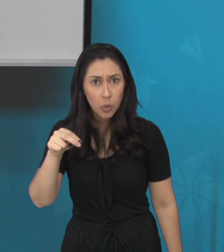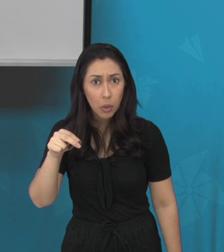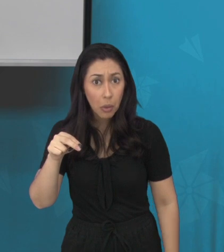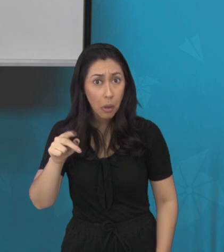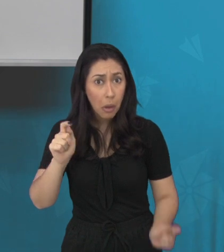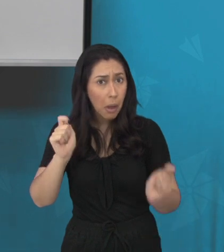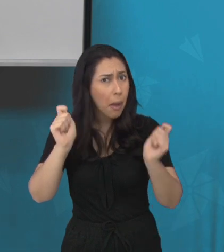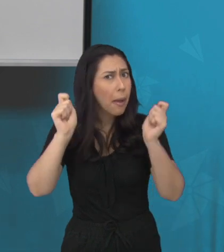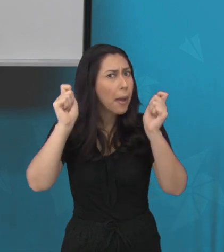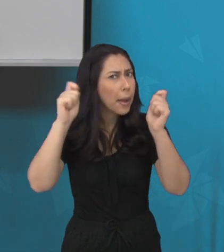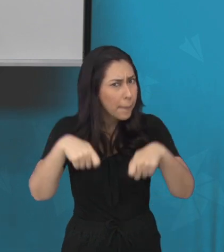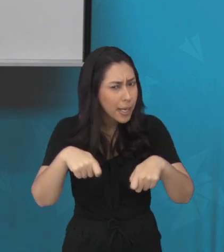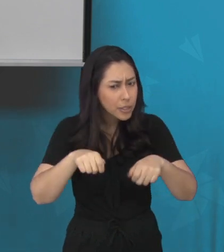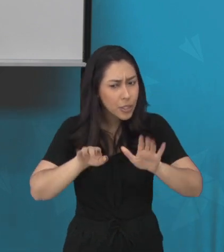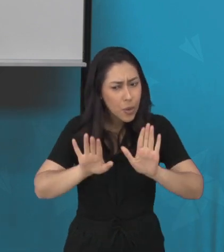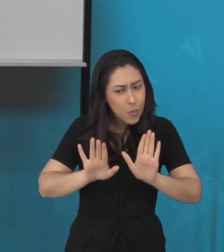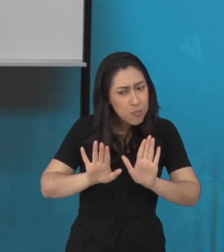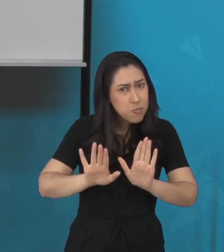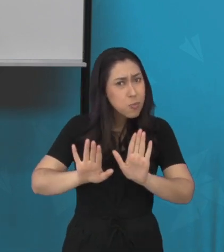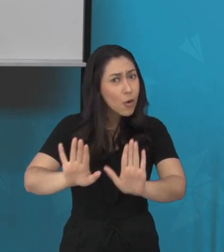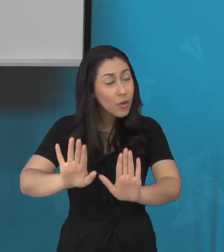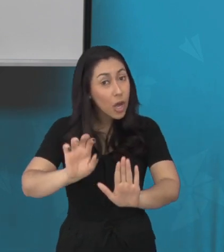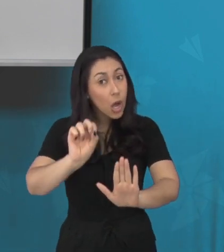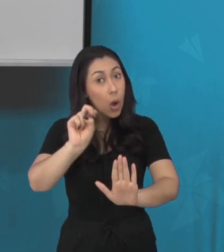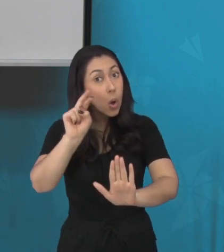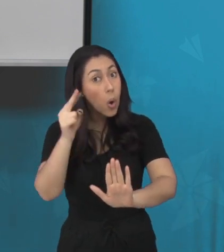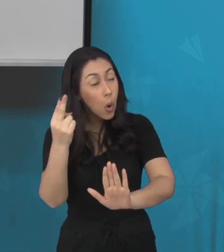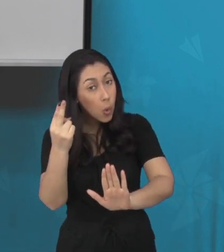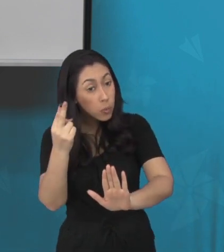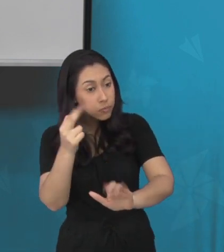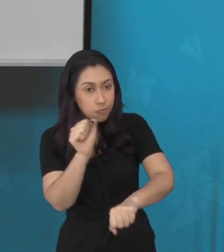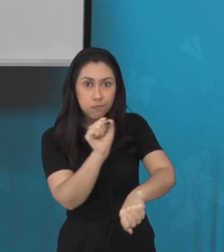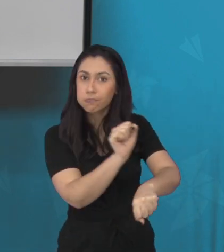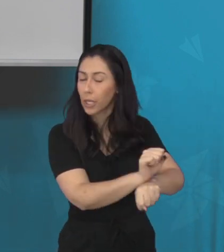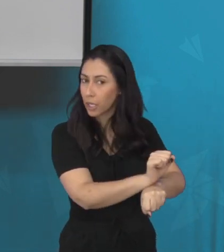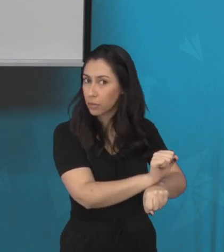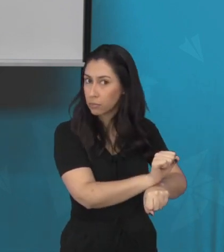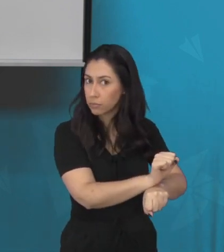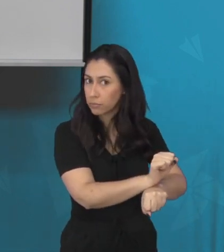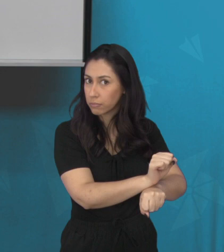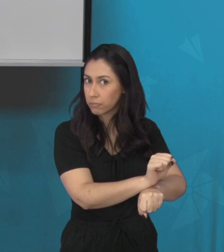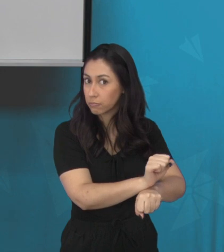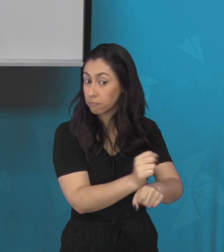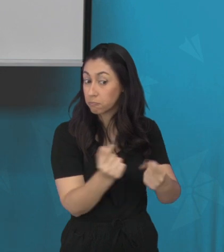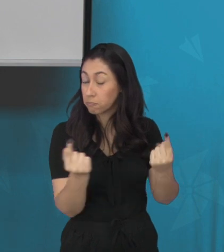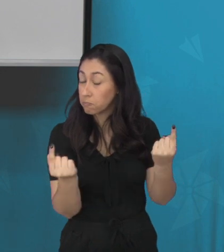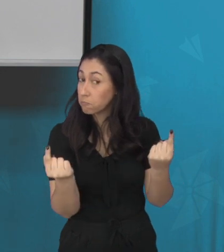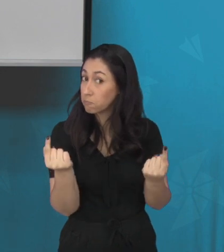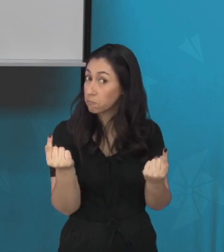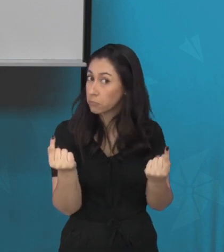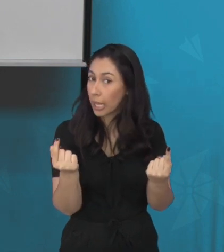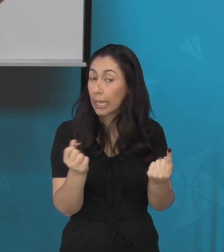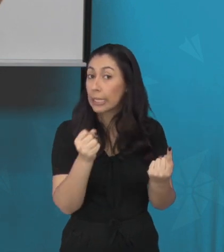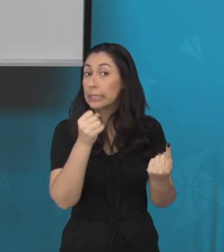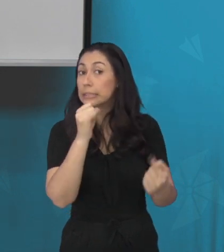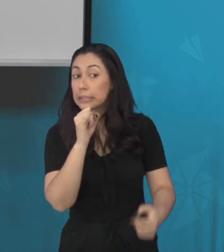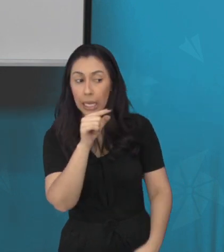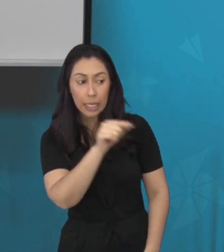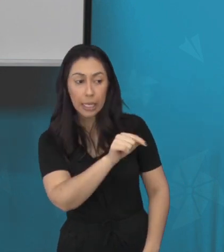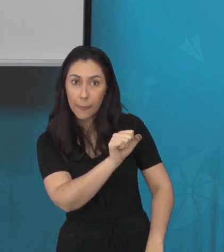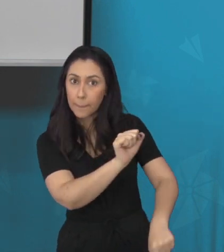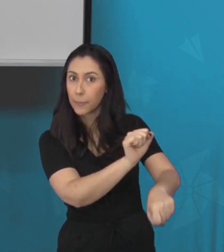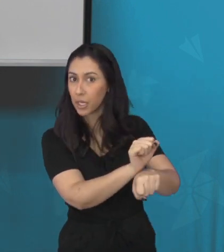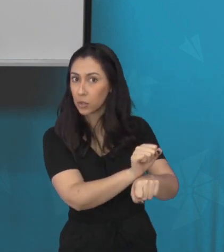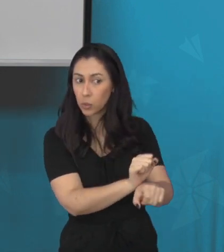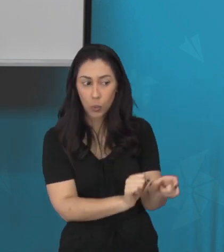regime estacionário ou ele está em movimento? Porque se ele está no regime estacionário, a gente usa o coeficiente